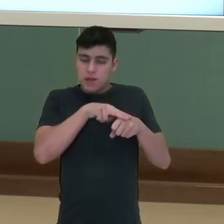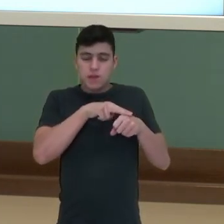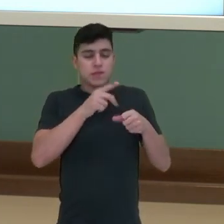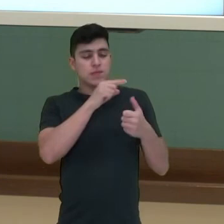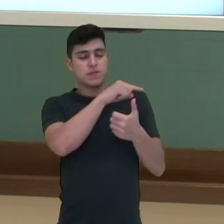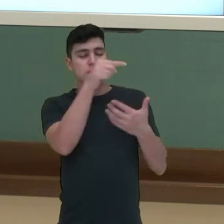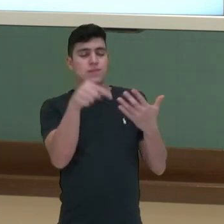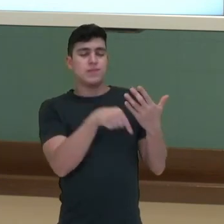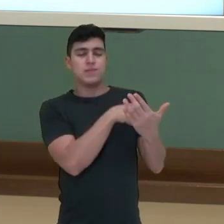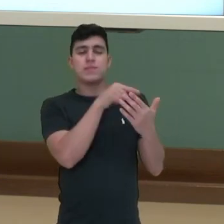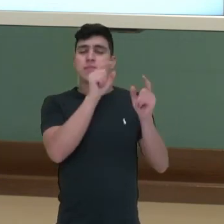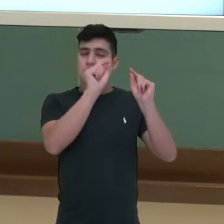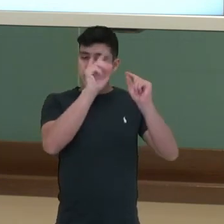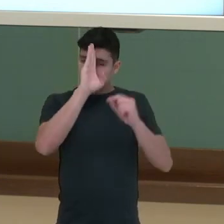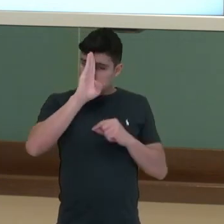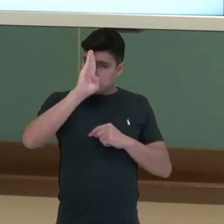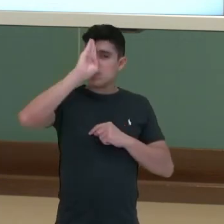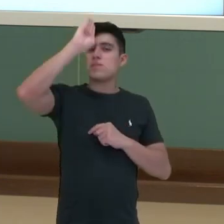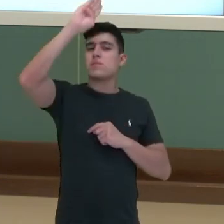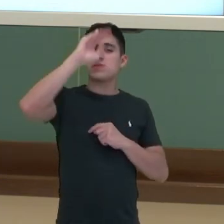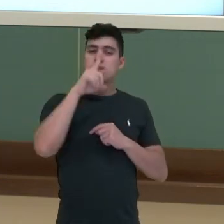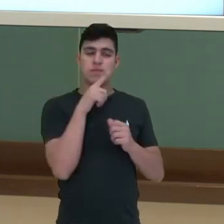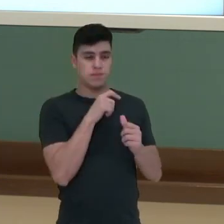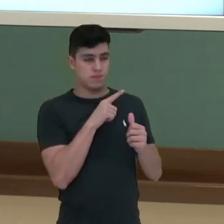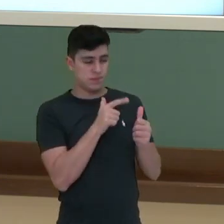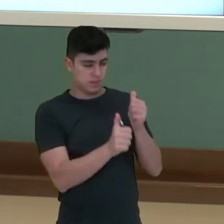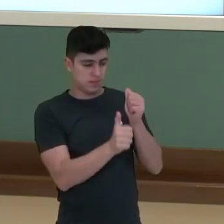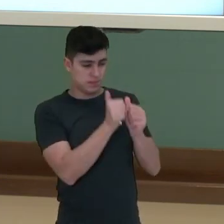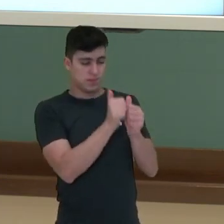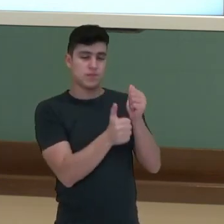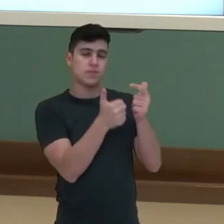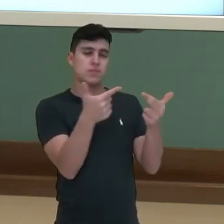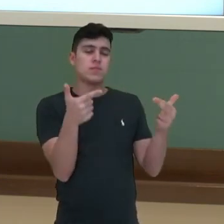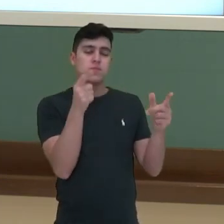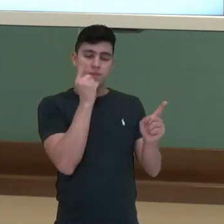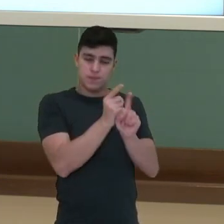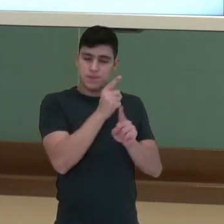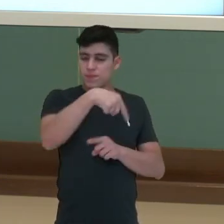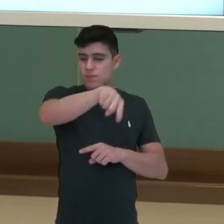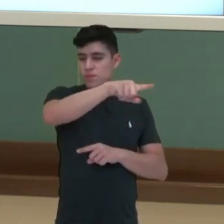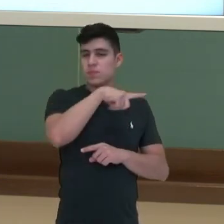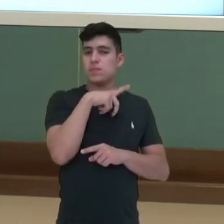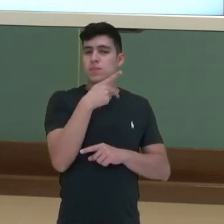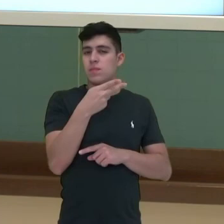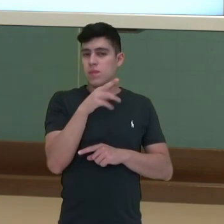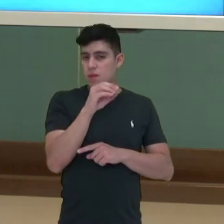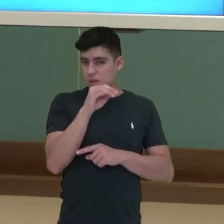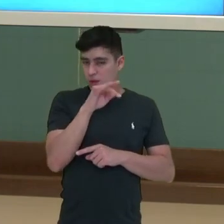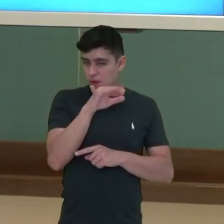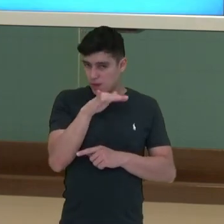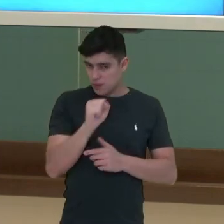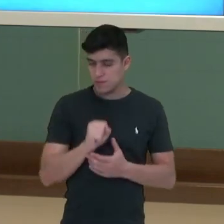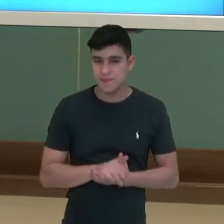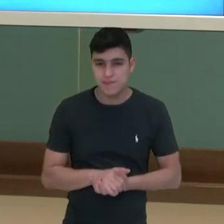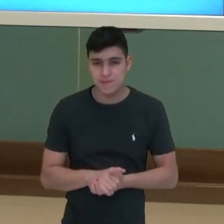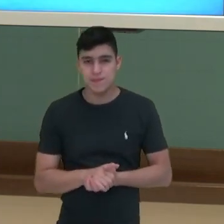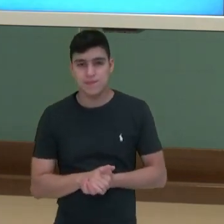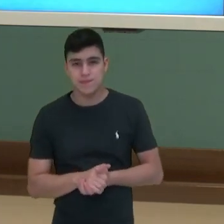proteínas vegetais, principalmente nos grãos, nos cereais.